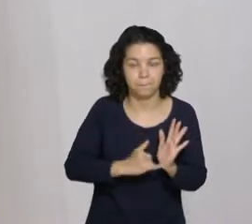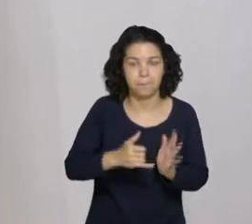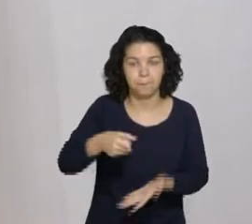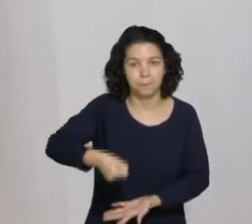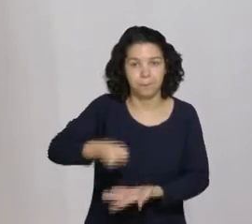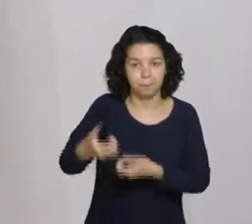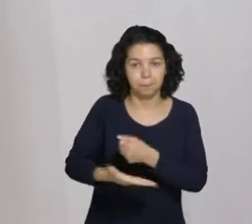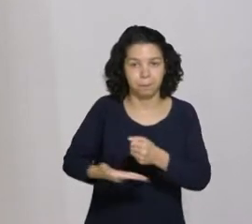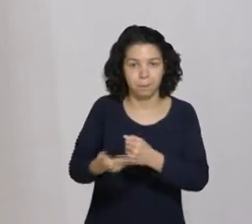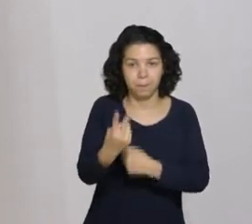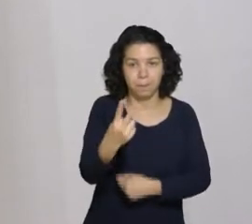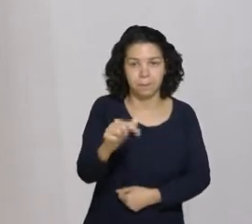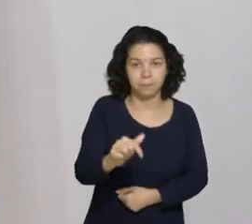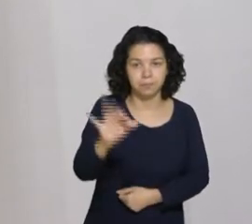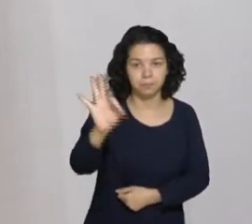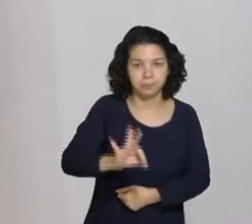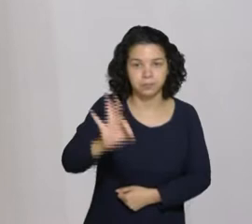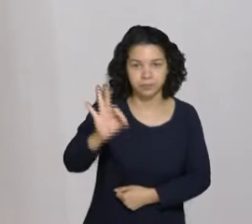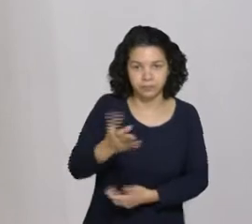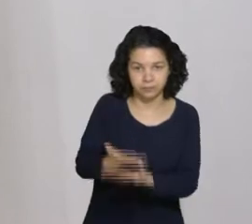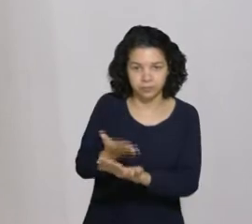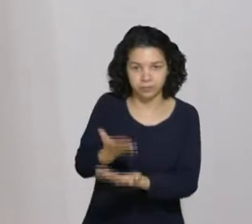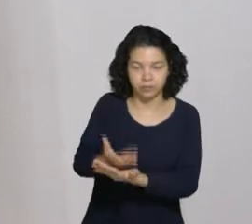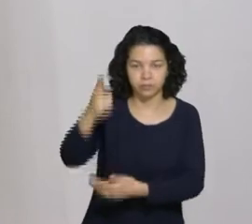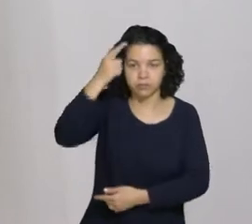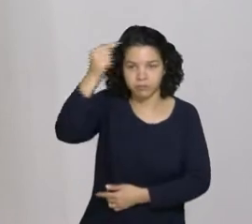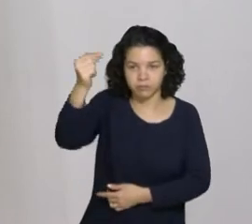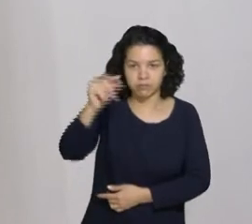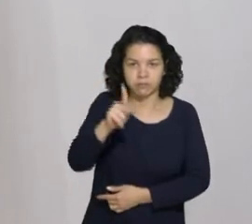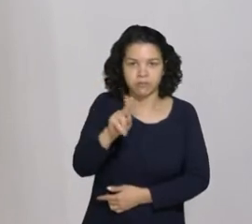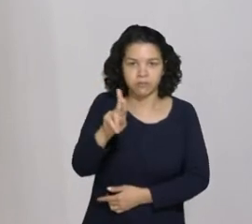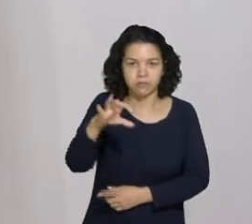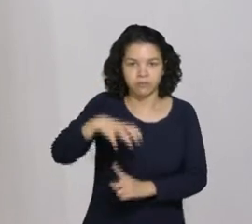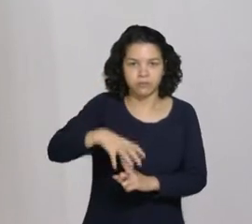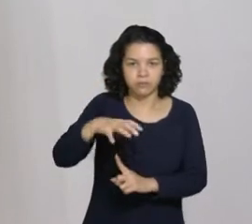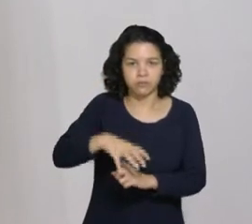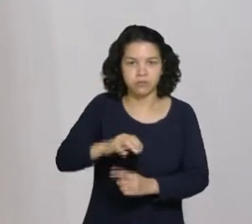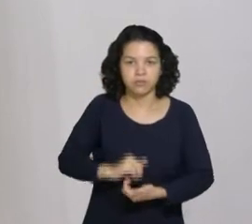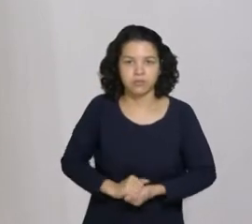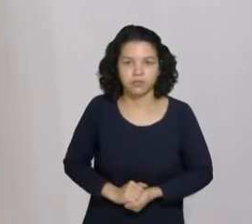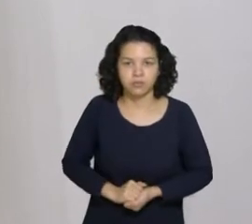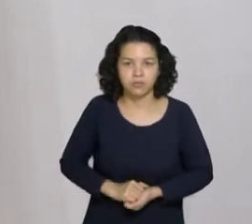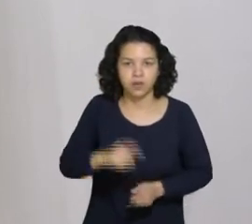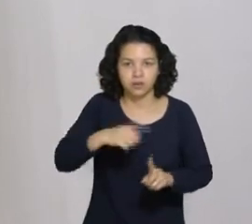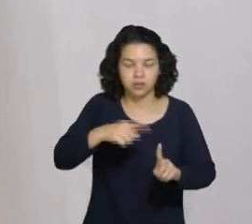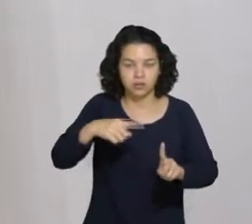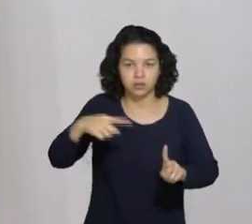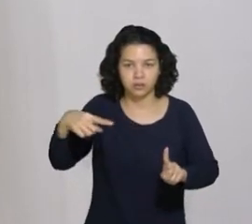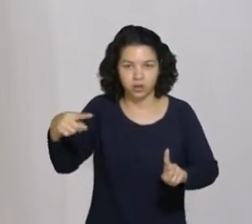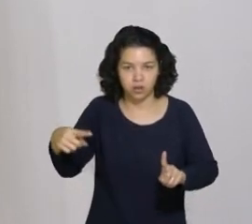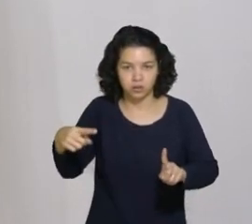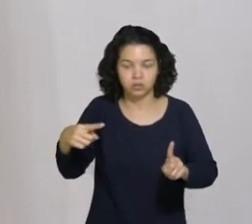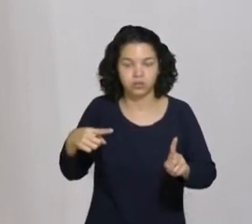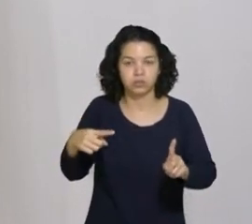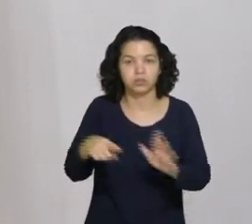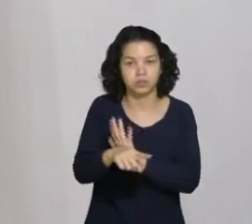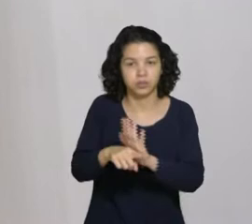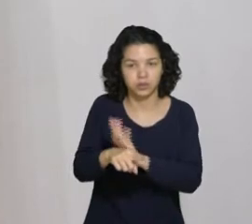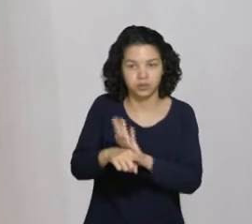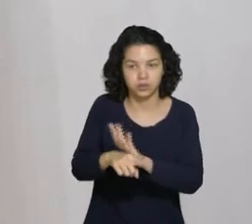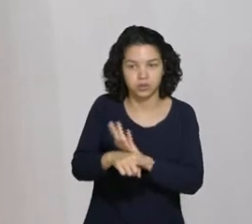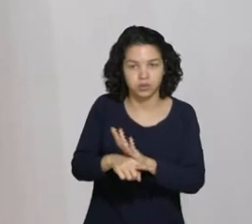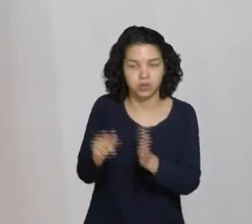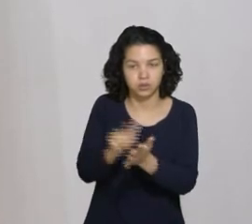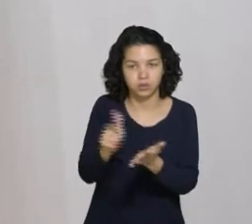por cento segundo estudo da PUC Paraná segundo dados da reportagem da Folha de São Paulo a